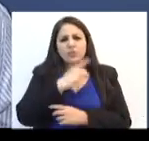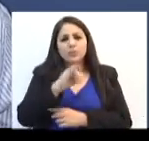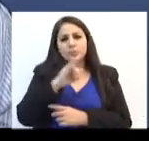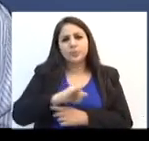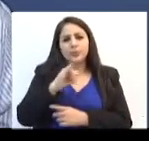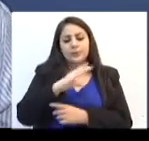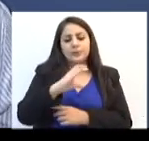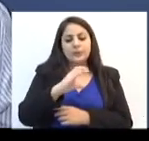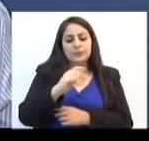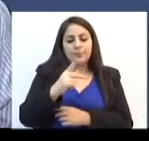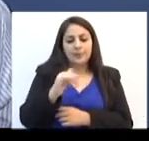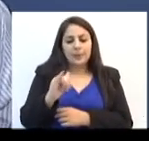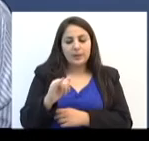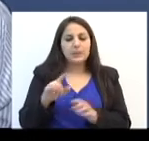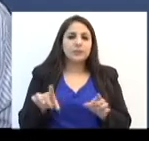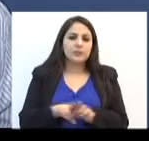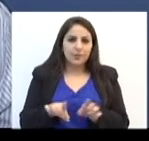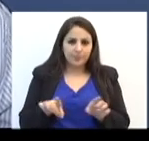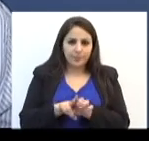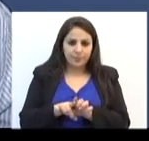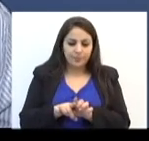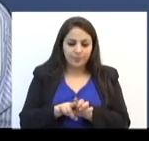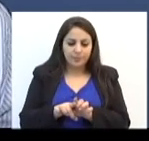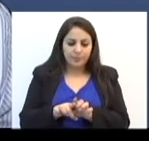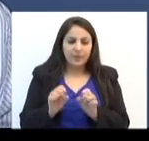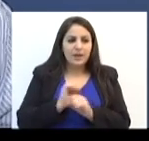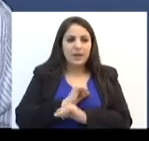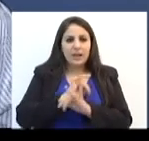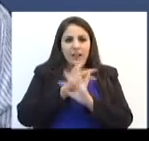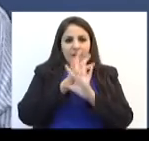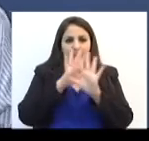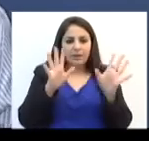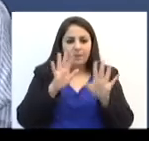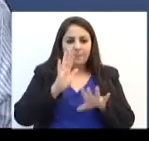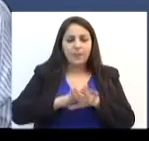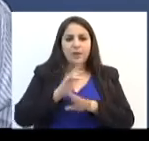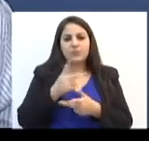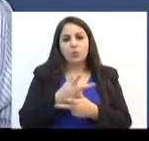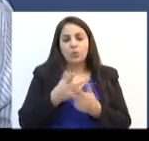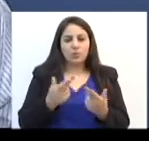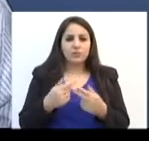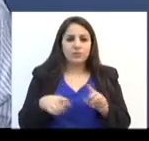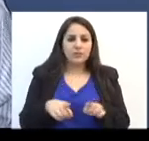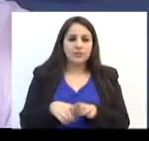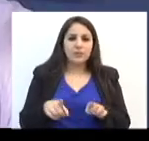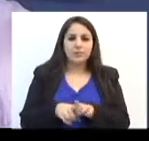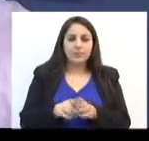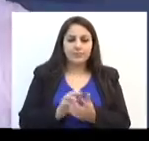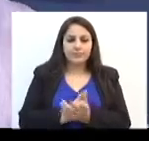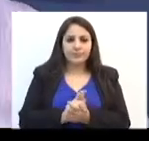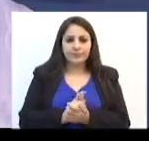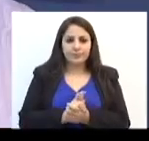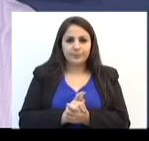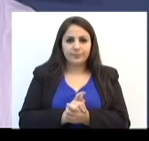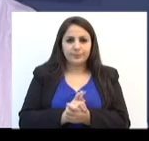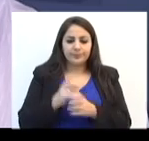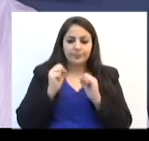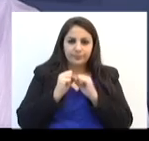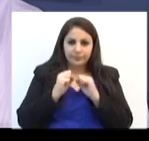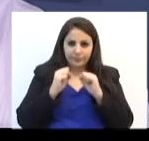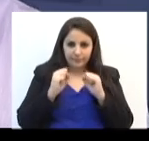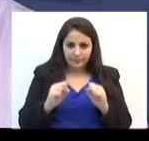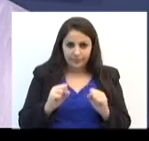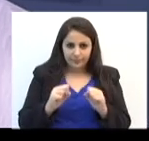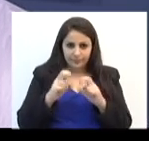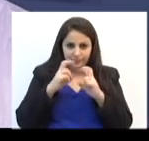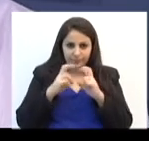questão da CPI também vai clarear várias coisas, né? Vai pro lado bom. O secretário de Transportes